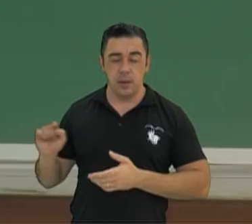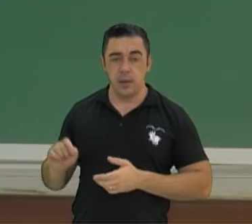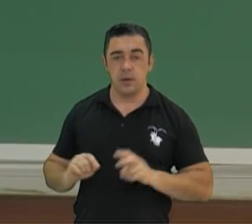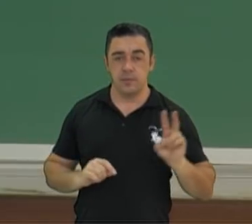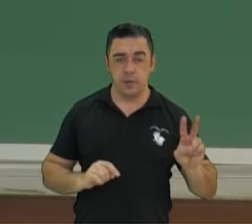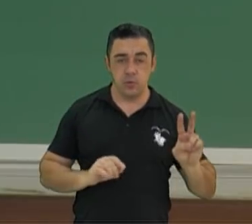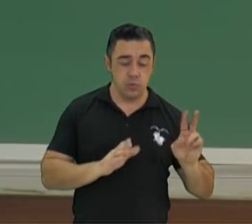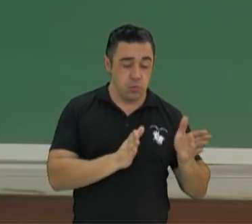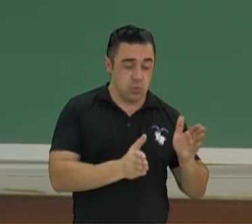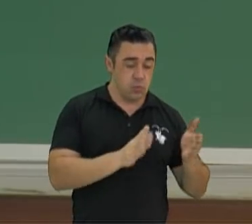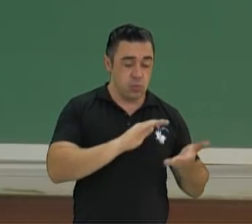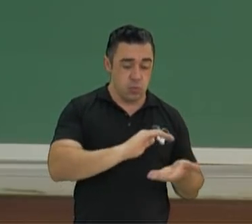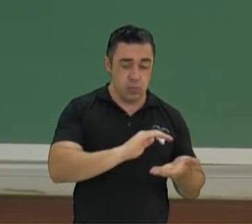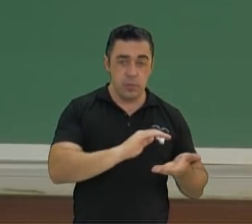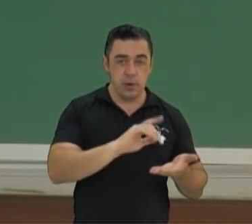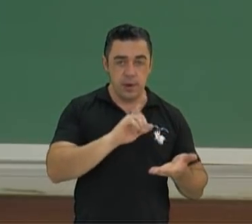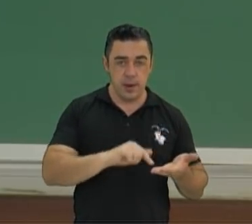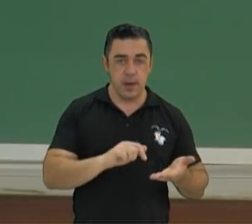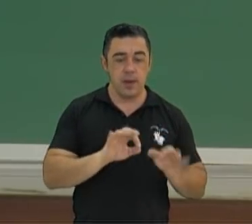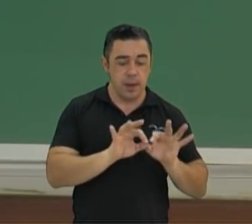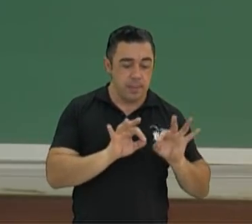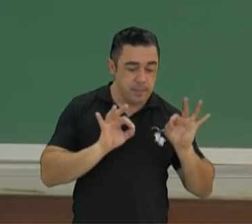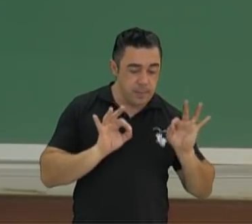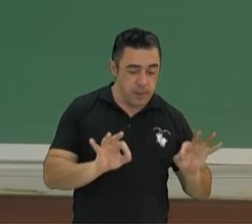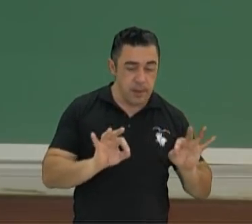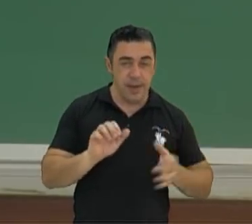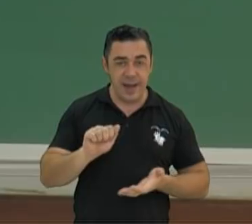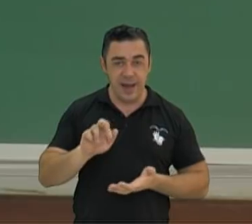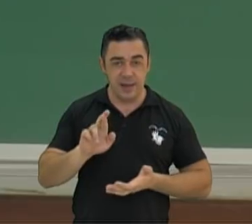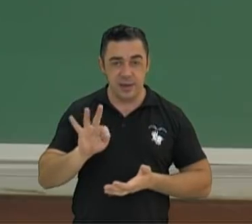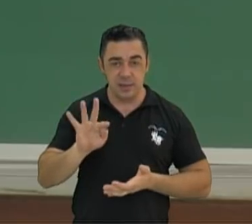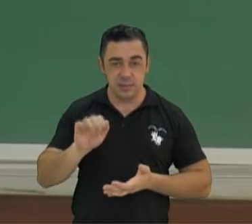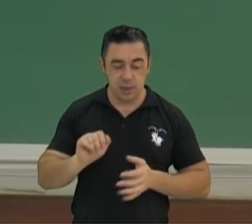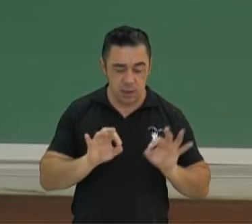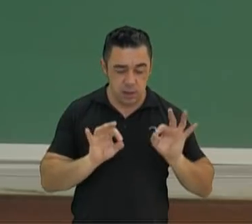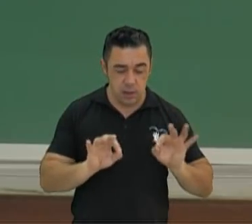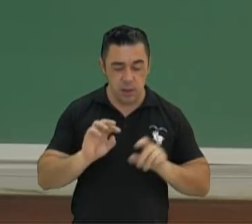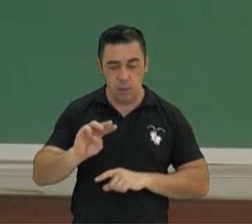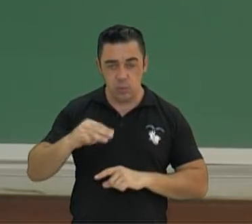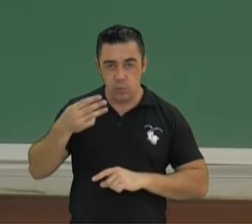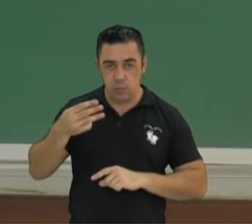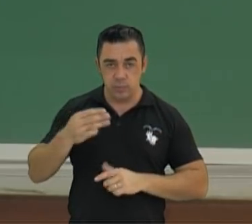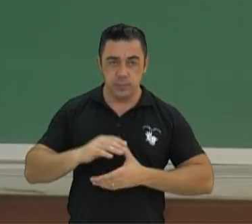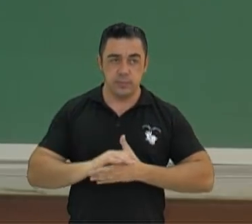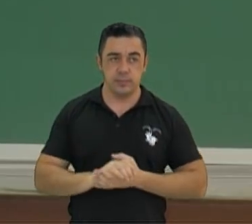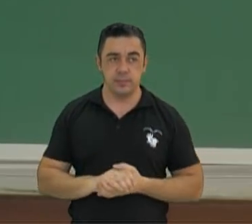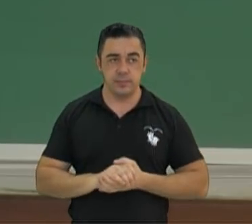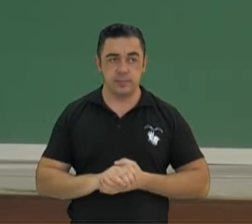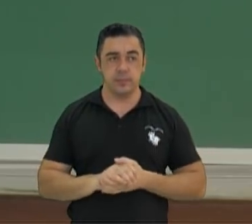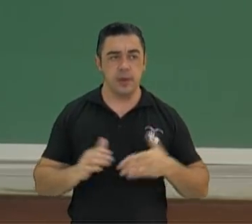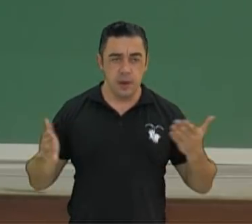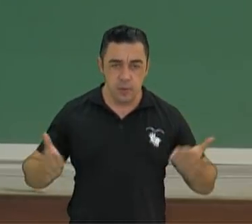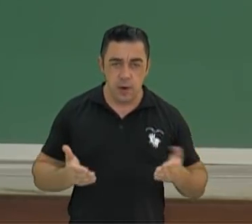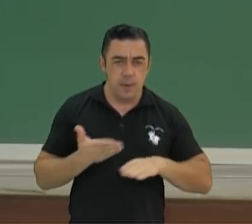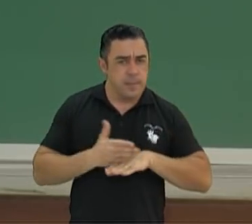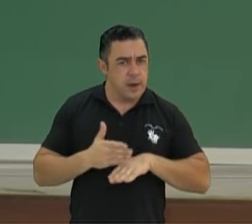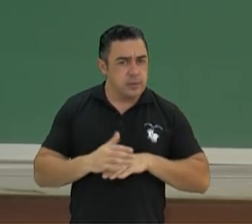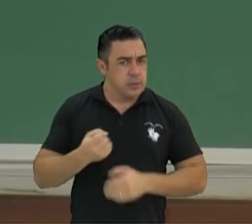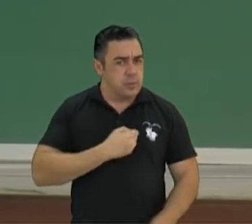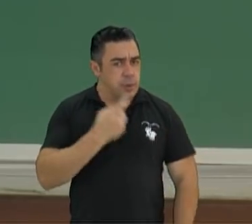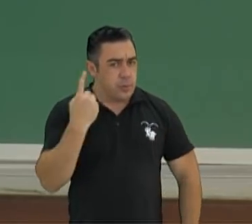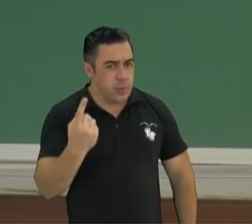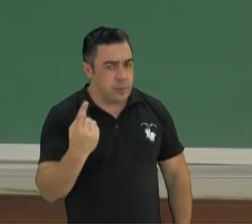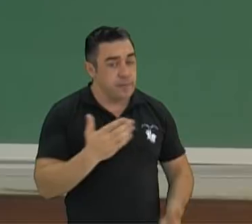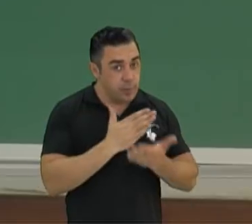ao cubo, sempre lembrando das unidades de medida, tá bom? Então, praticando